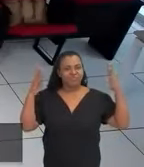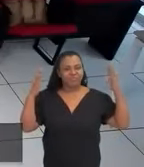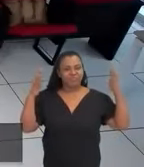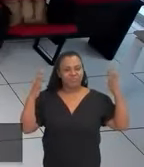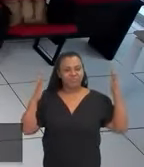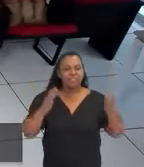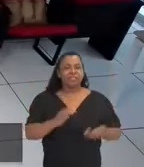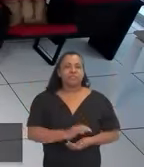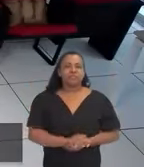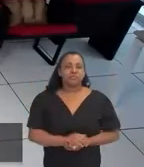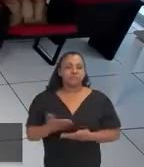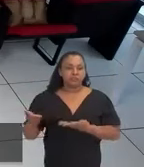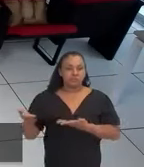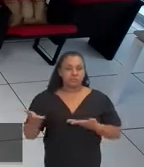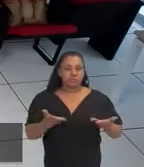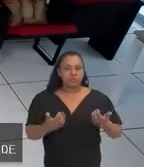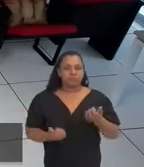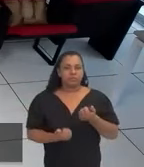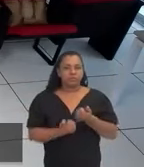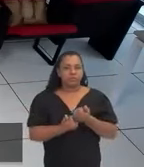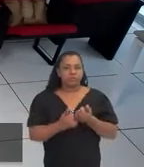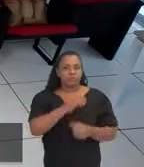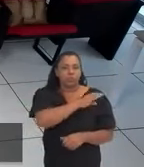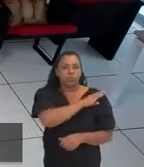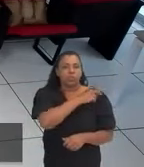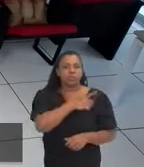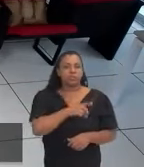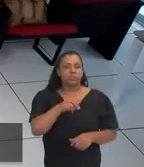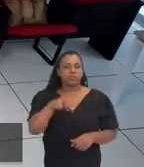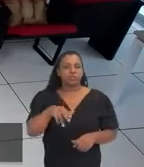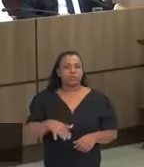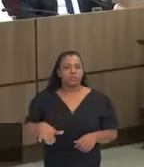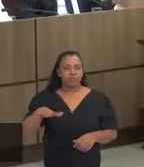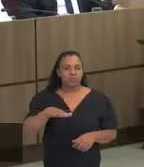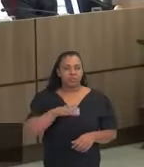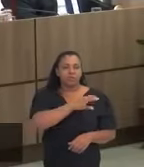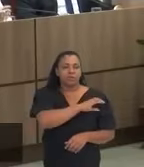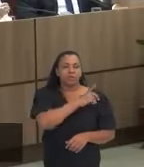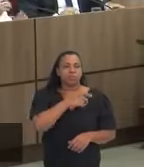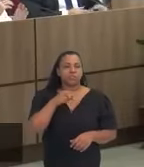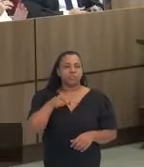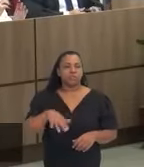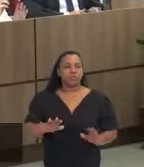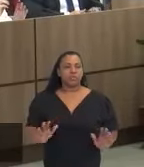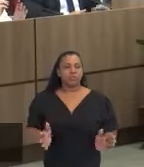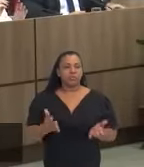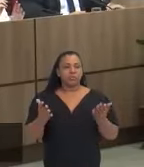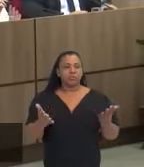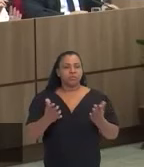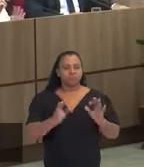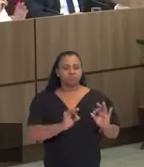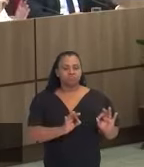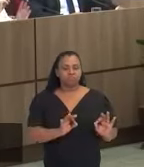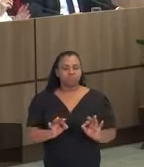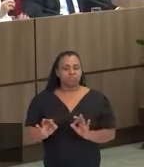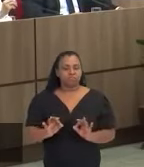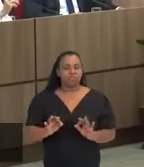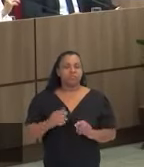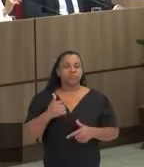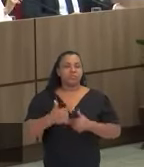Com a palavra, a vice-coordenadora nacional da Coordenadoria Nacional de Promoção da Regularidade do Trabalho na Administração